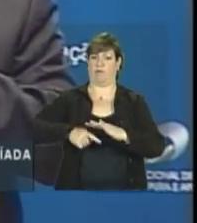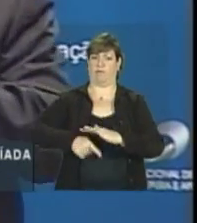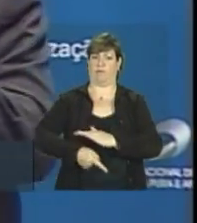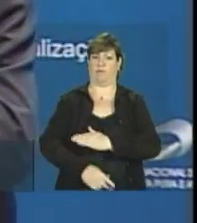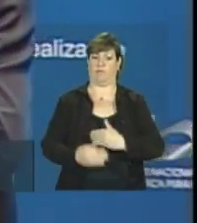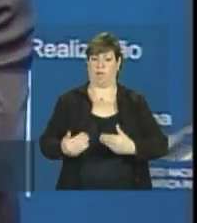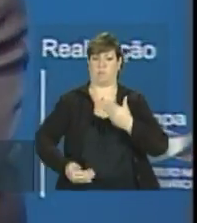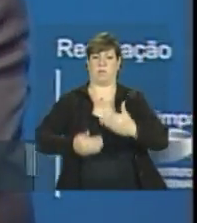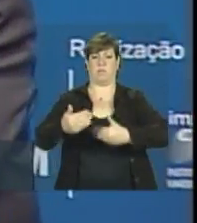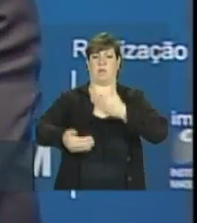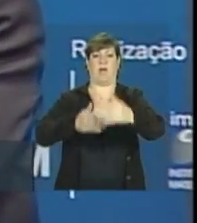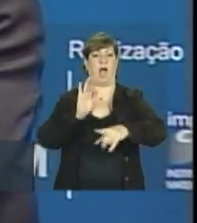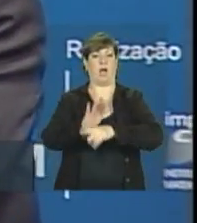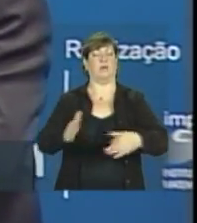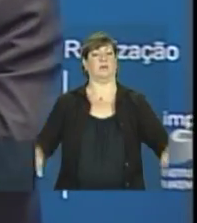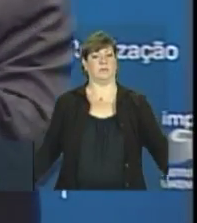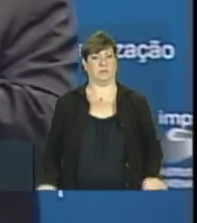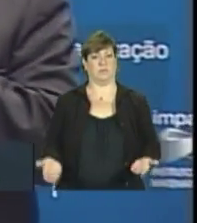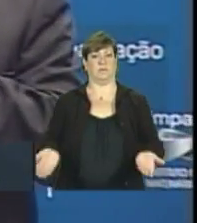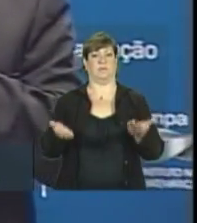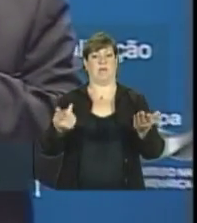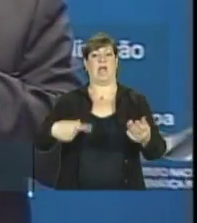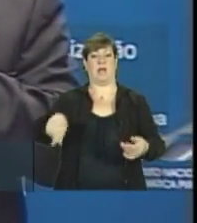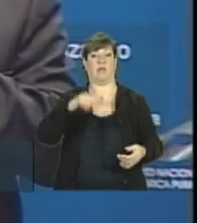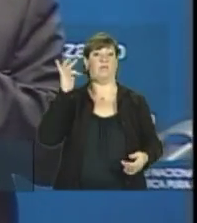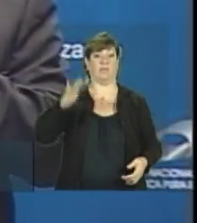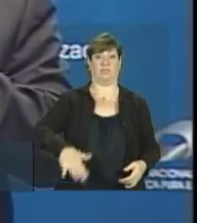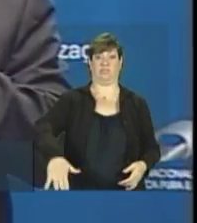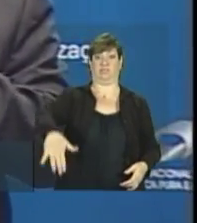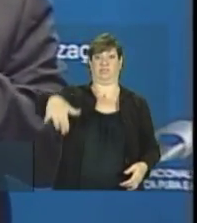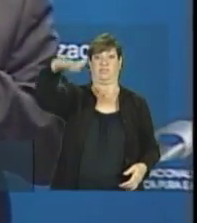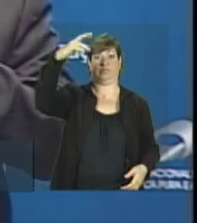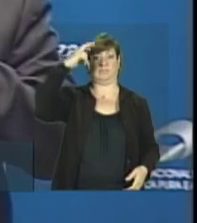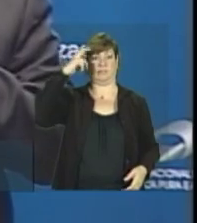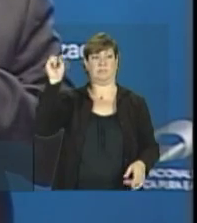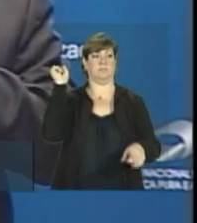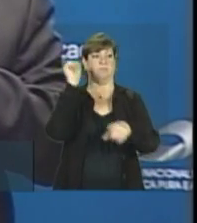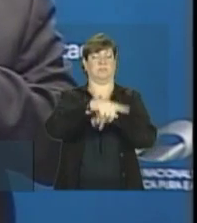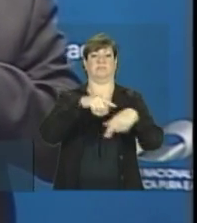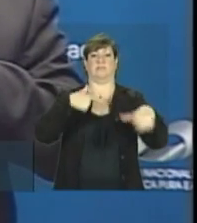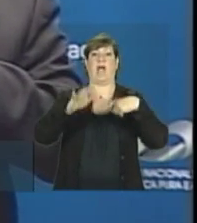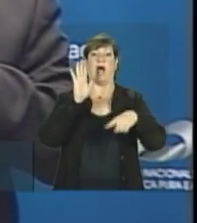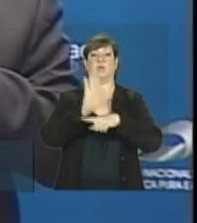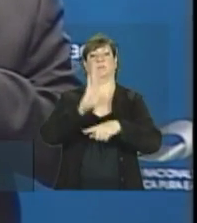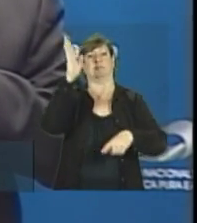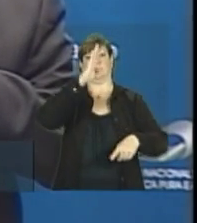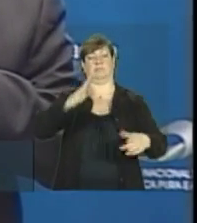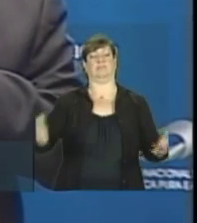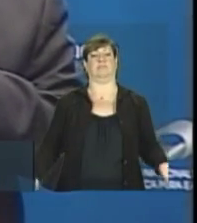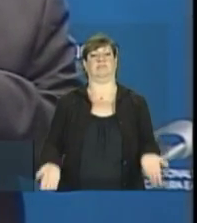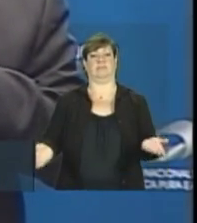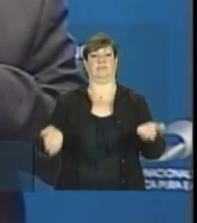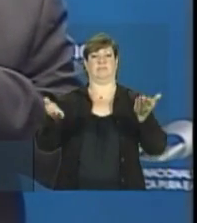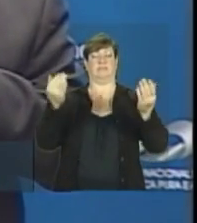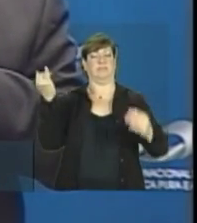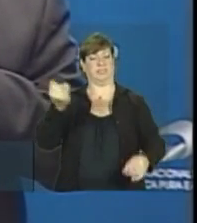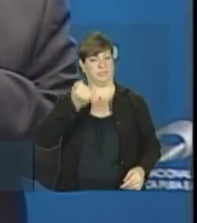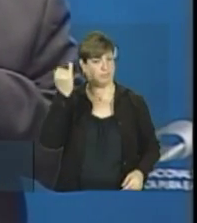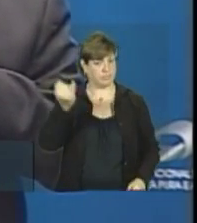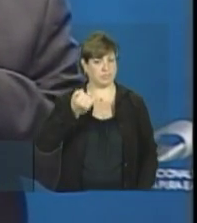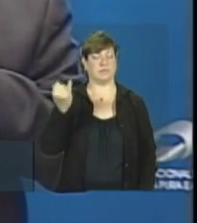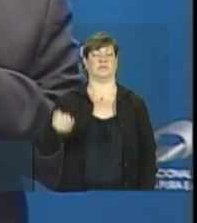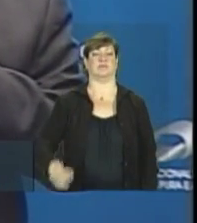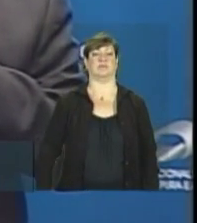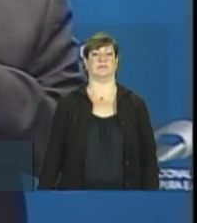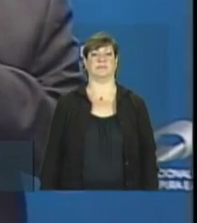de acompanhar, estimular e acompanhar esses talentos. Então, é um instrumento educacional